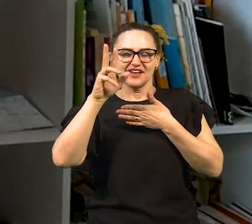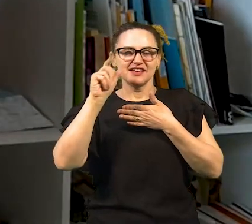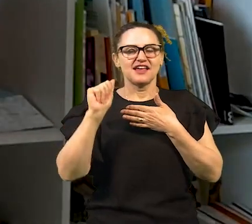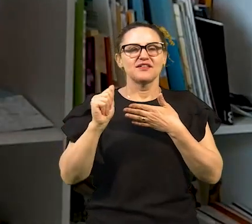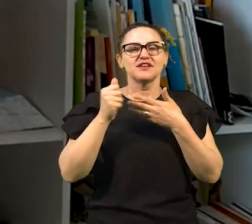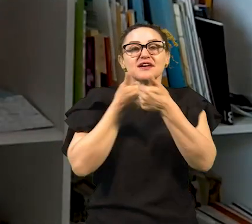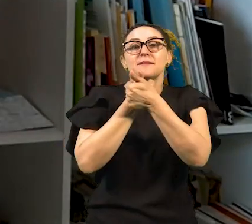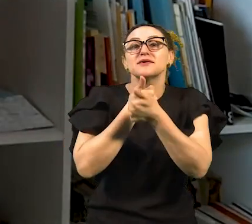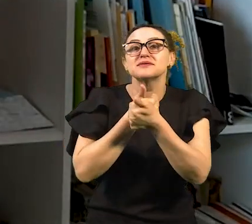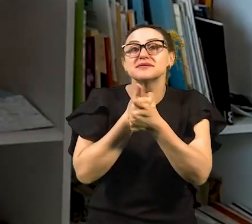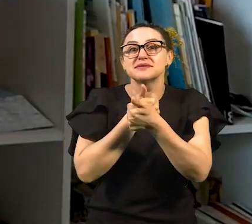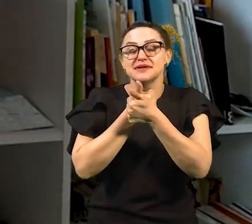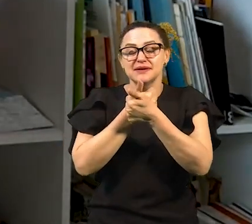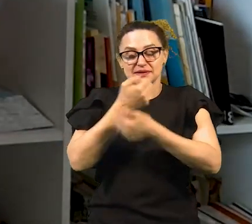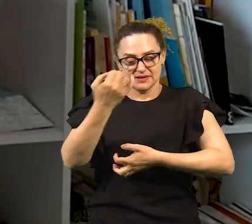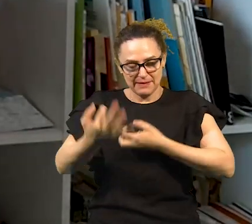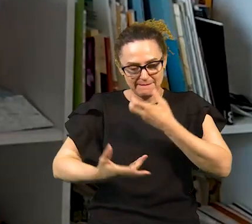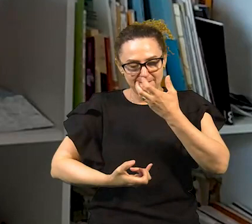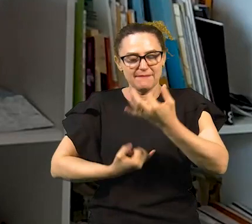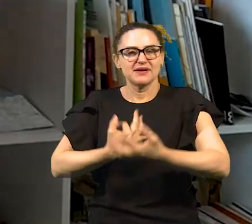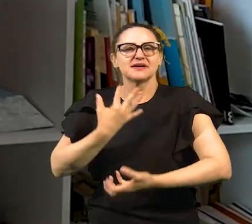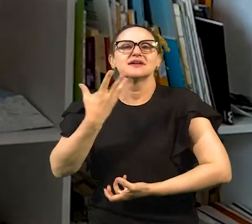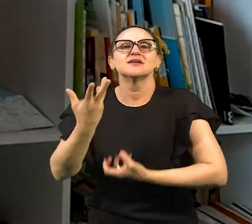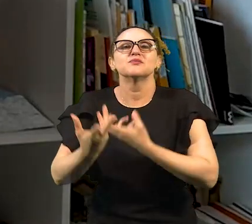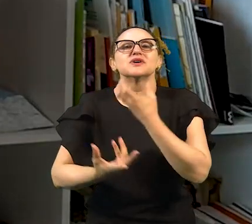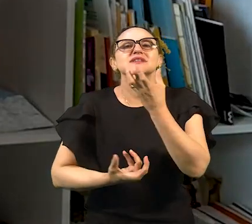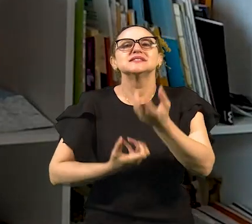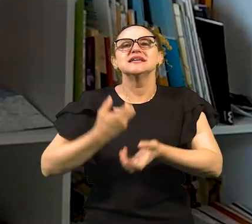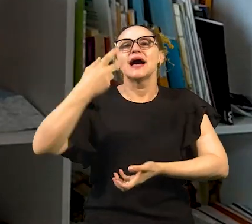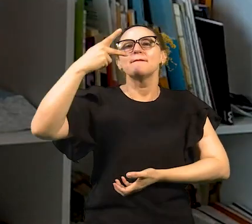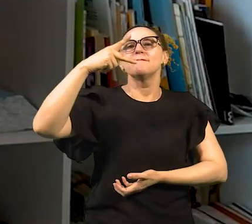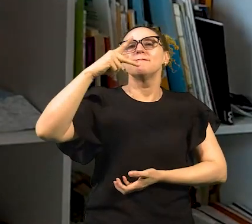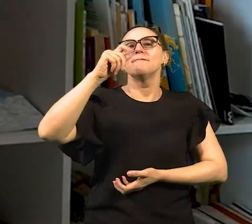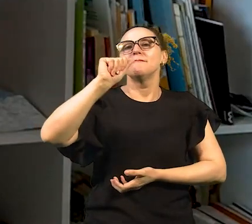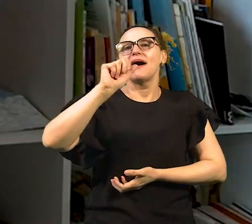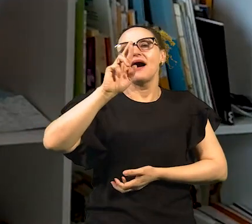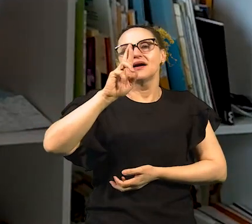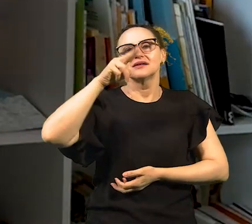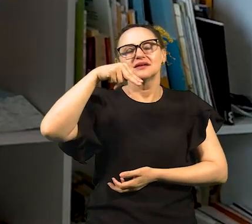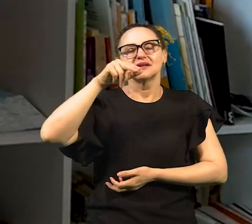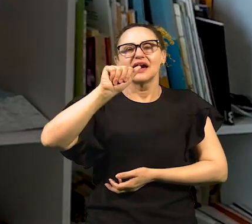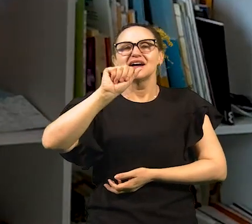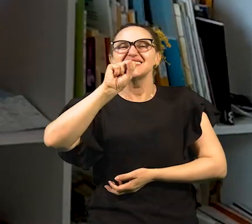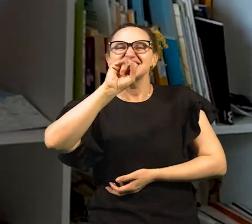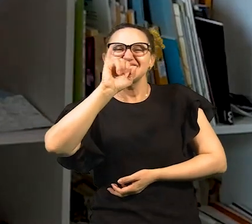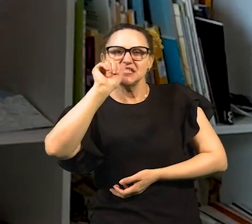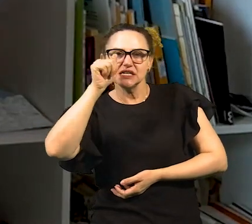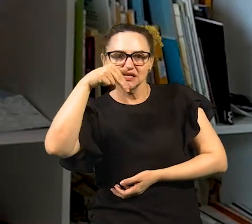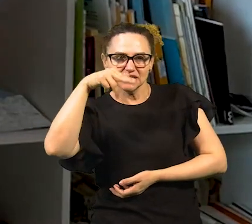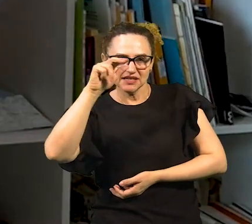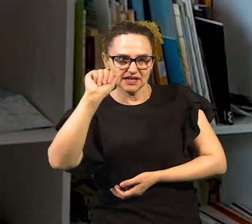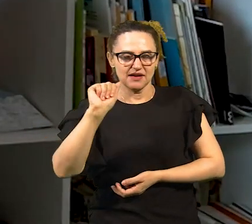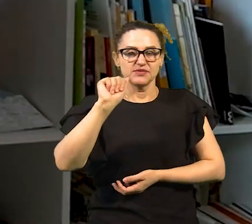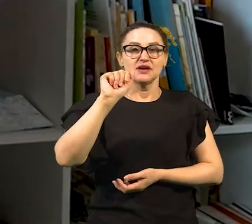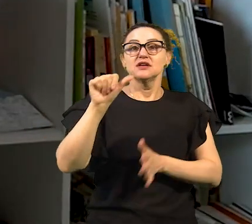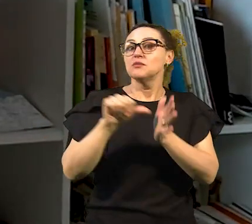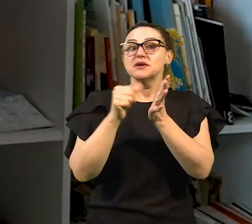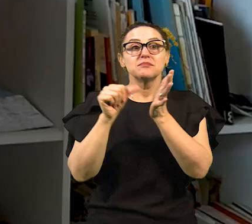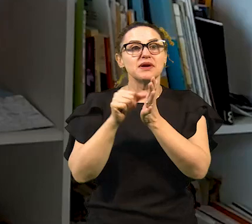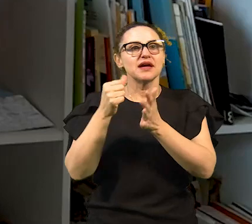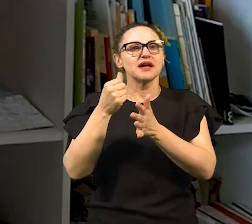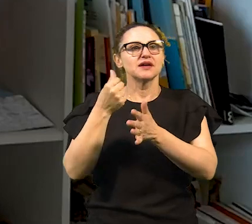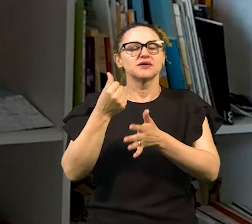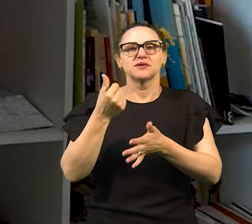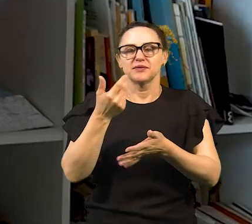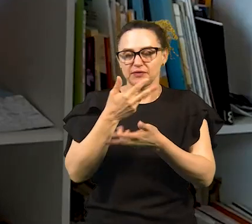temporalmente dessa poesia parnasiana que eu quero apresentar para vocês. Então, esse é um primeiro passo, né, e essa poesia romântica,